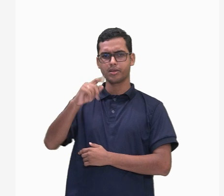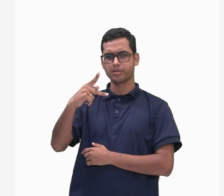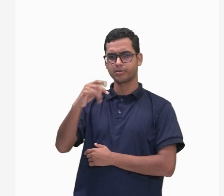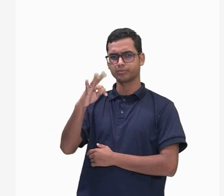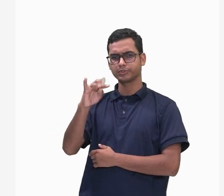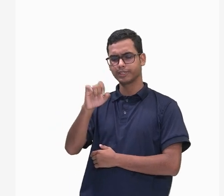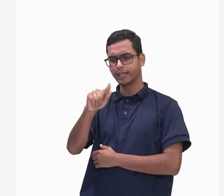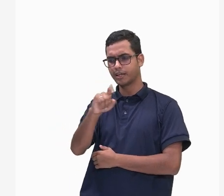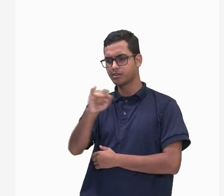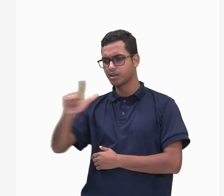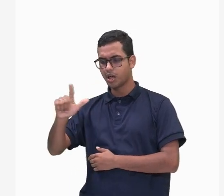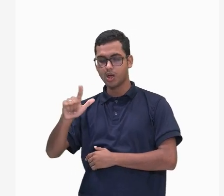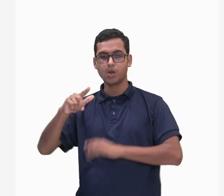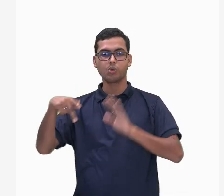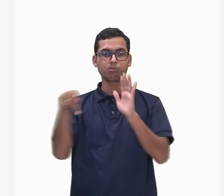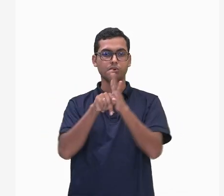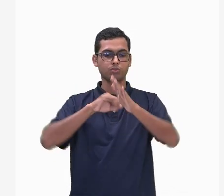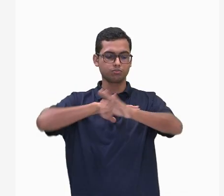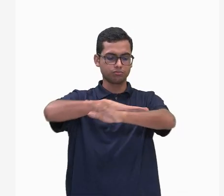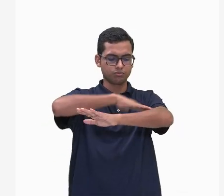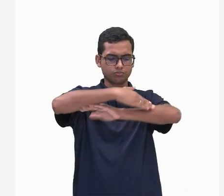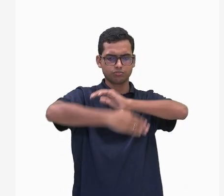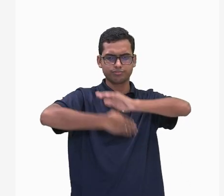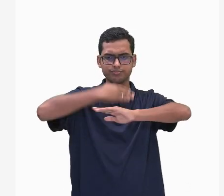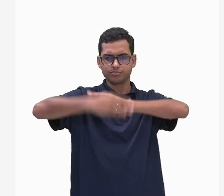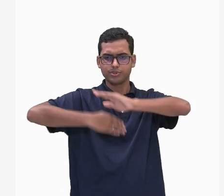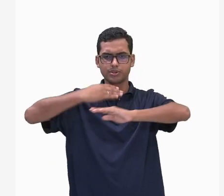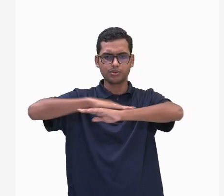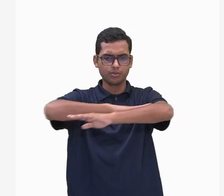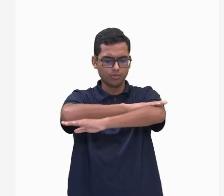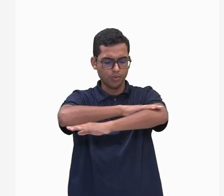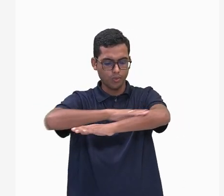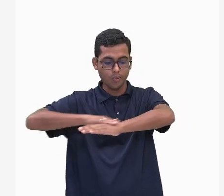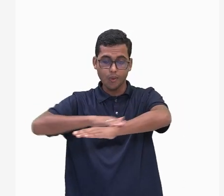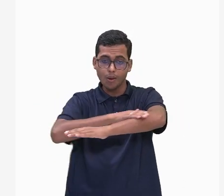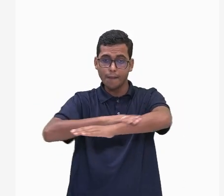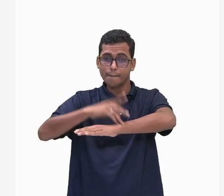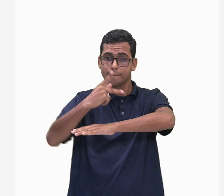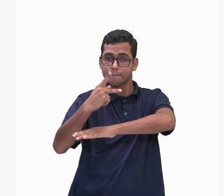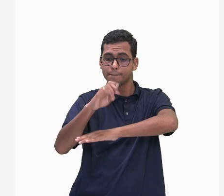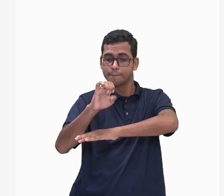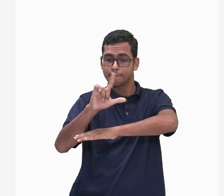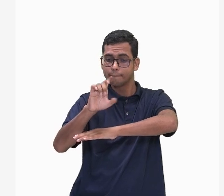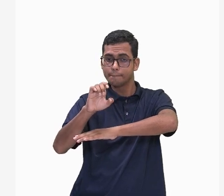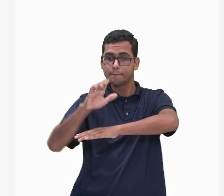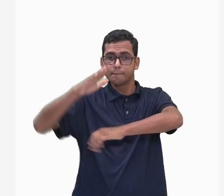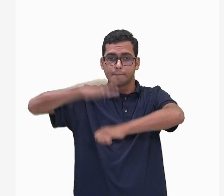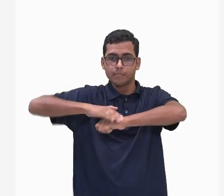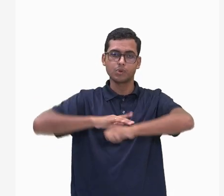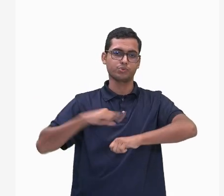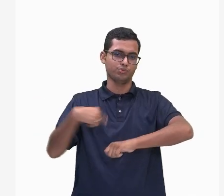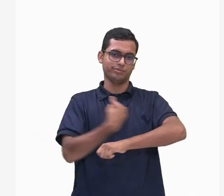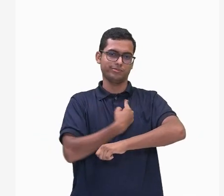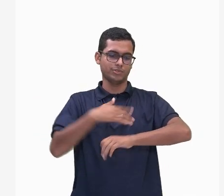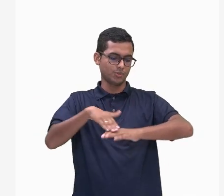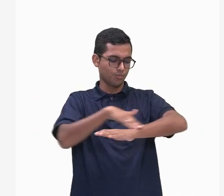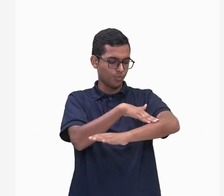com o revestimento, né? Está relacionado com a nossa pele. Então, qual é a função desse